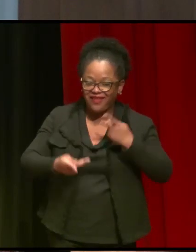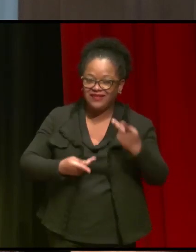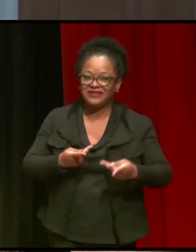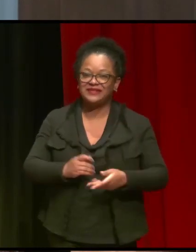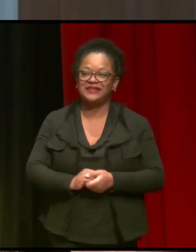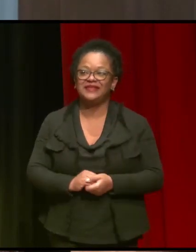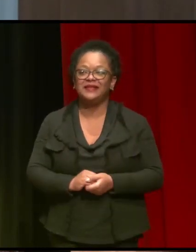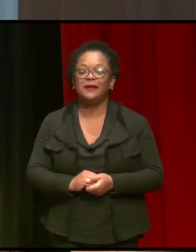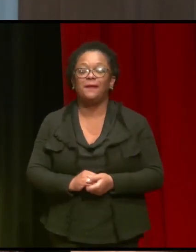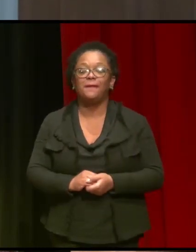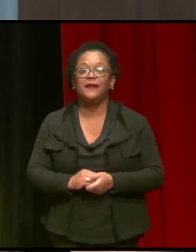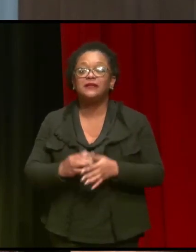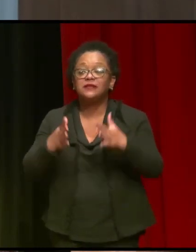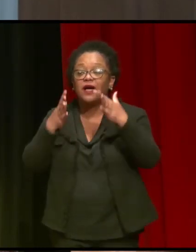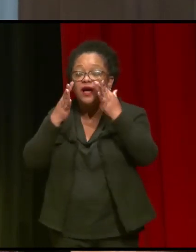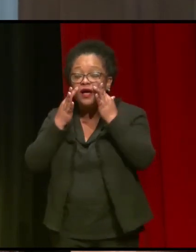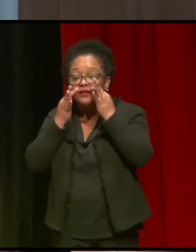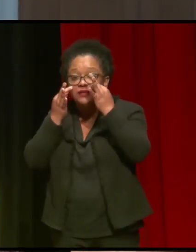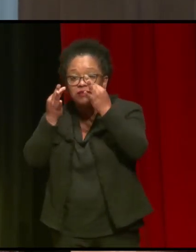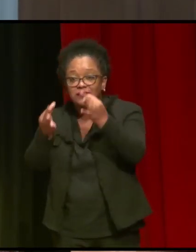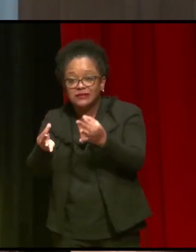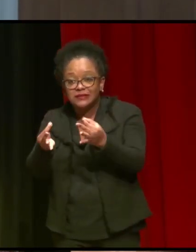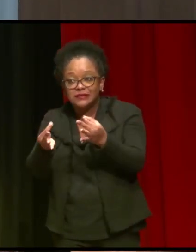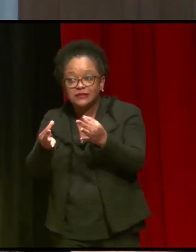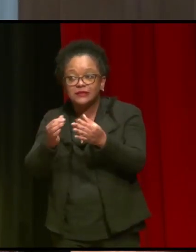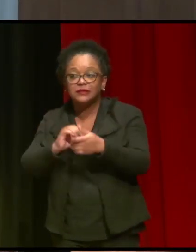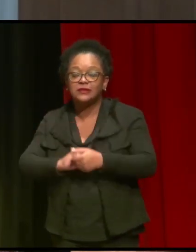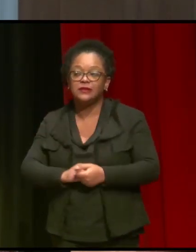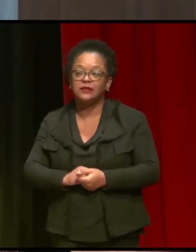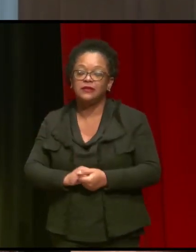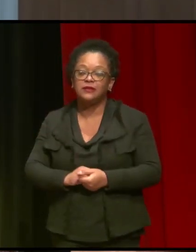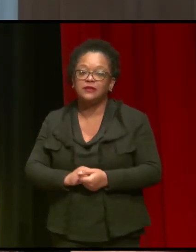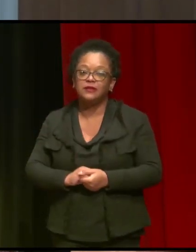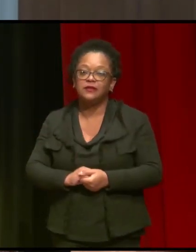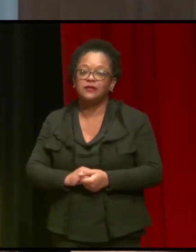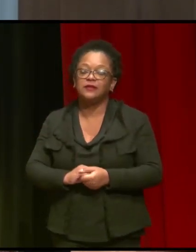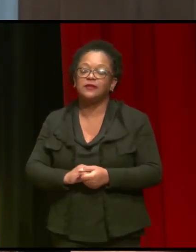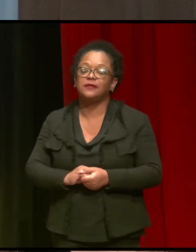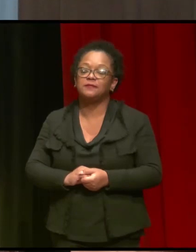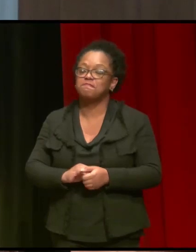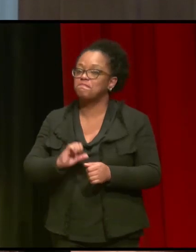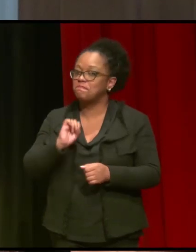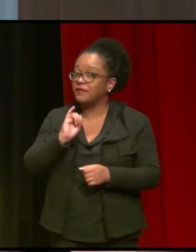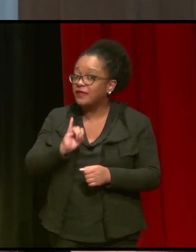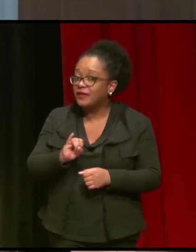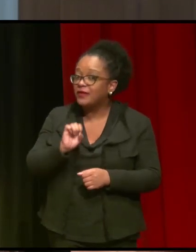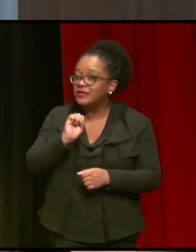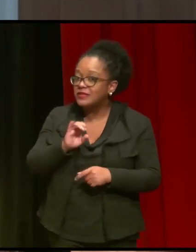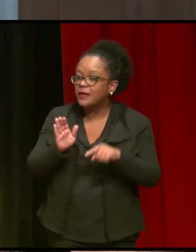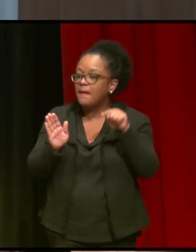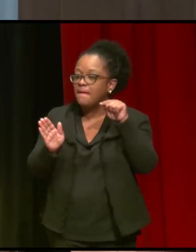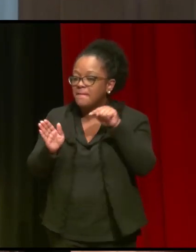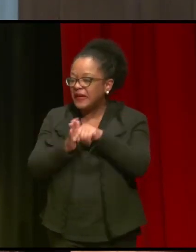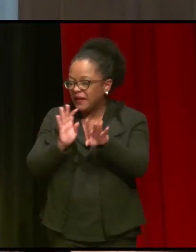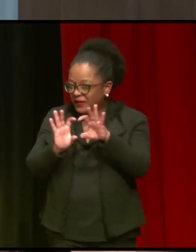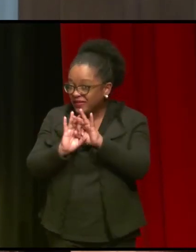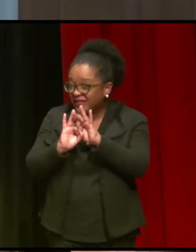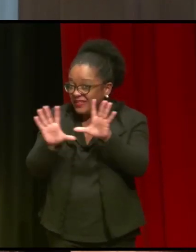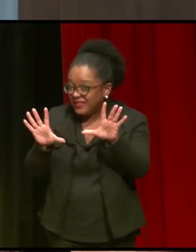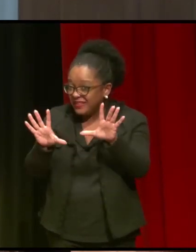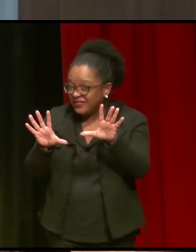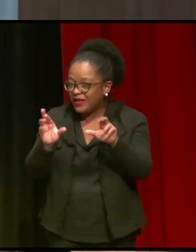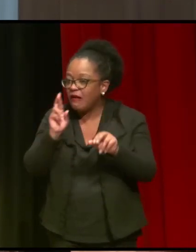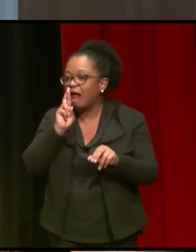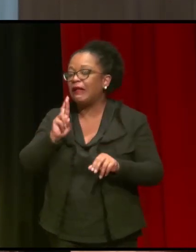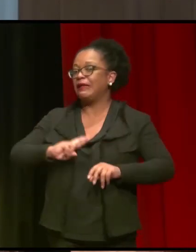a gente não escuta muito. Então, gente, assim, ó. Quem pergunta o que quer, escuta o que não quer. Você já ouviu essa expressão? Minha mãe